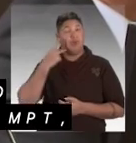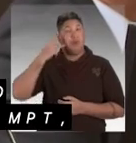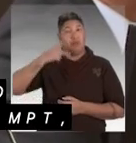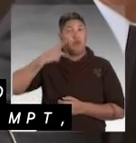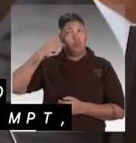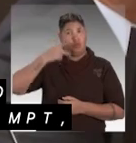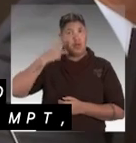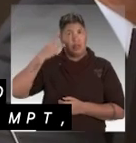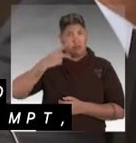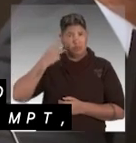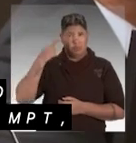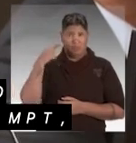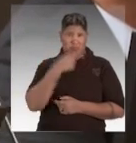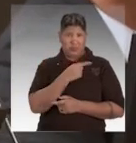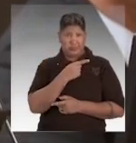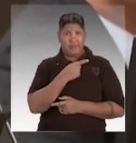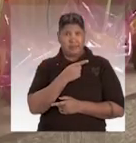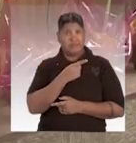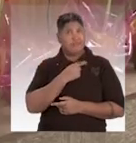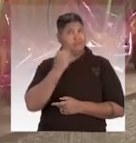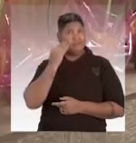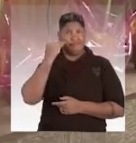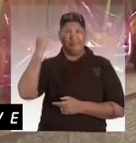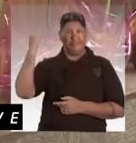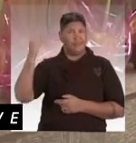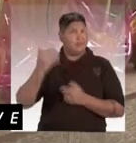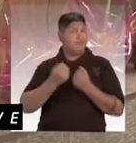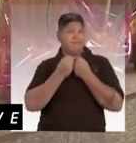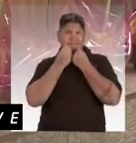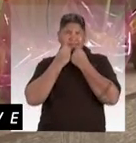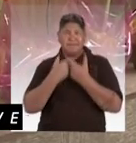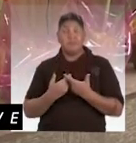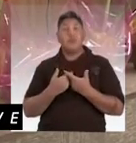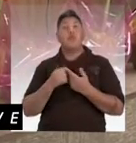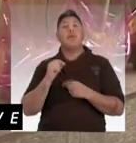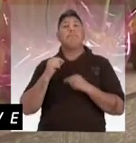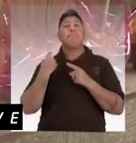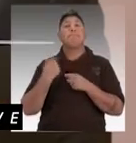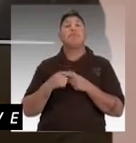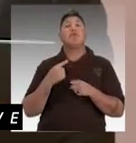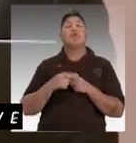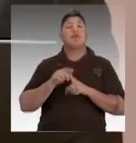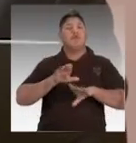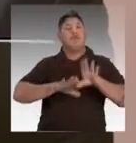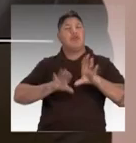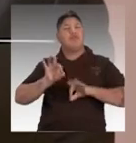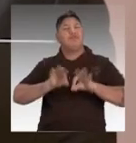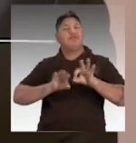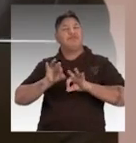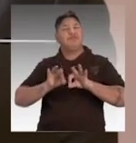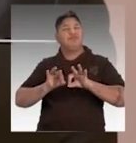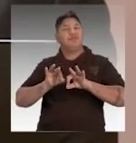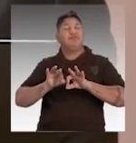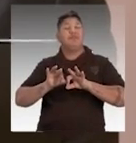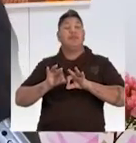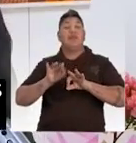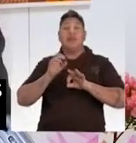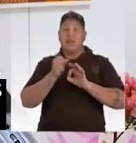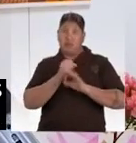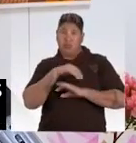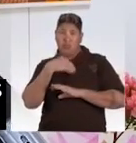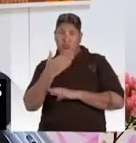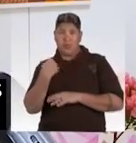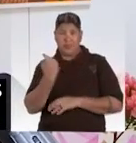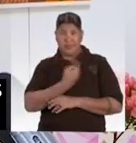Para o procurador-geral do MPT, Ronaldo Fleury, o sucesso das iniciativas se deve a um cuidadoso planejamento.